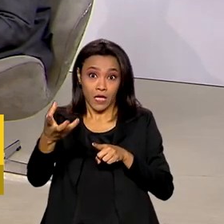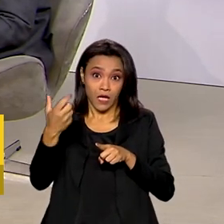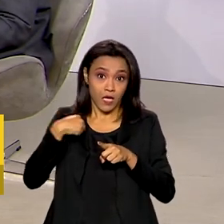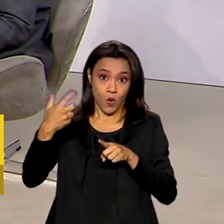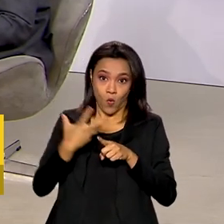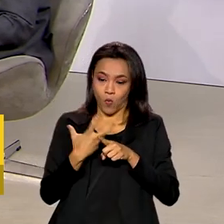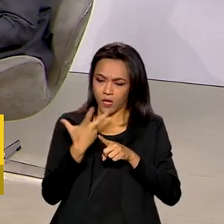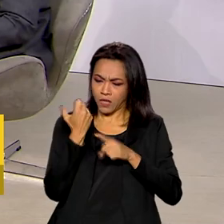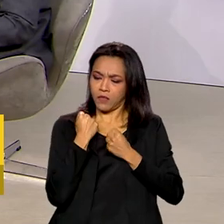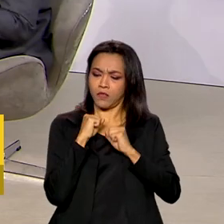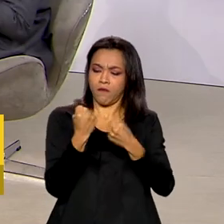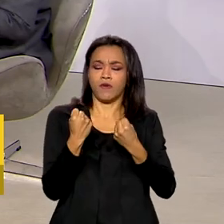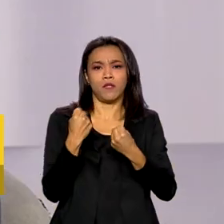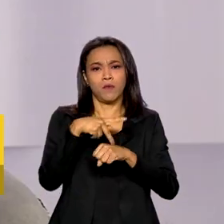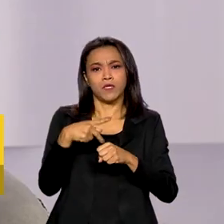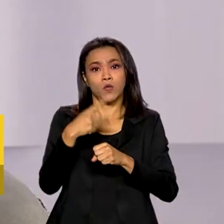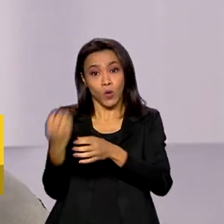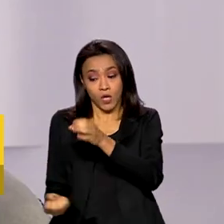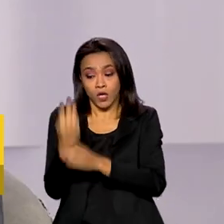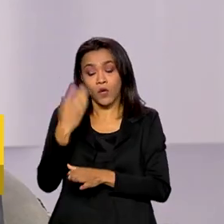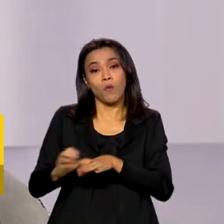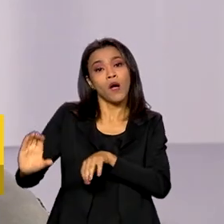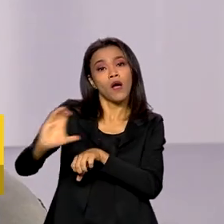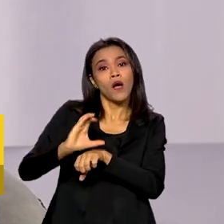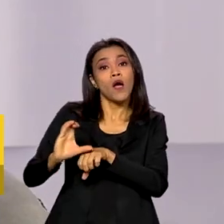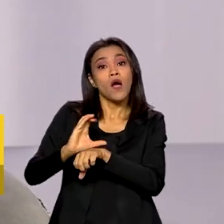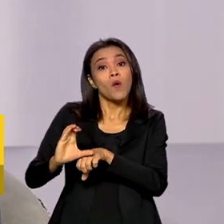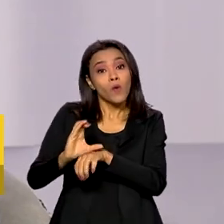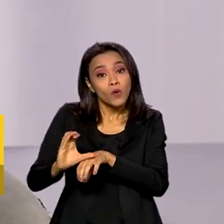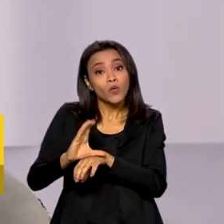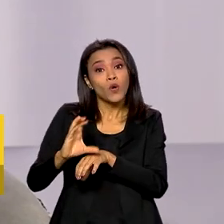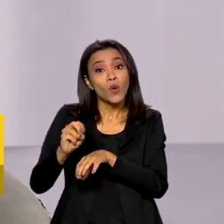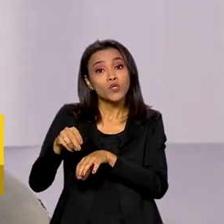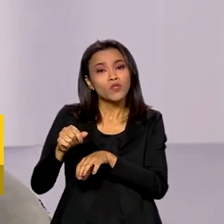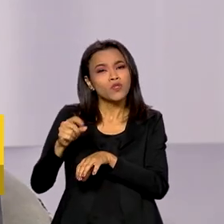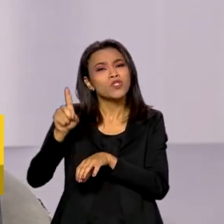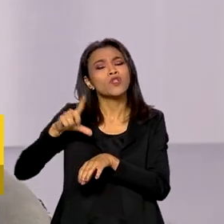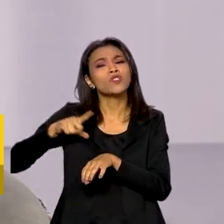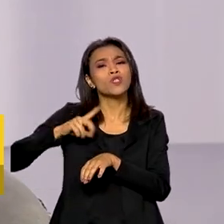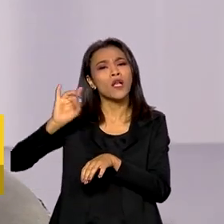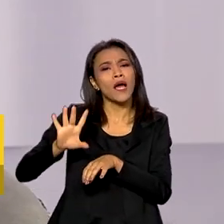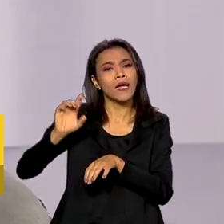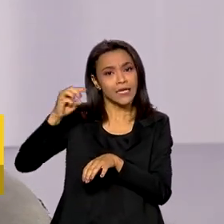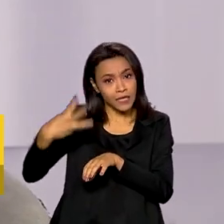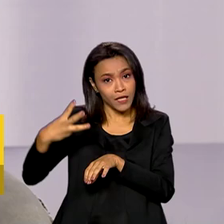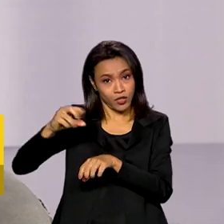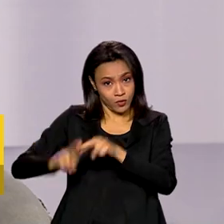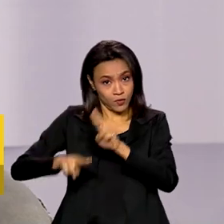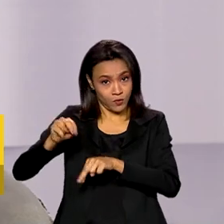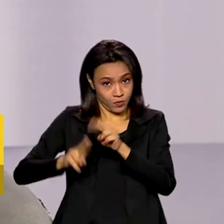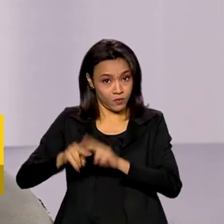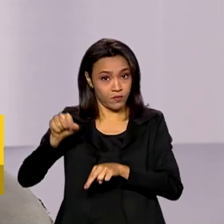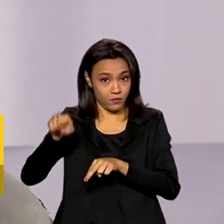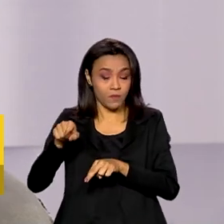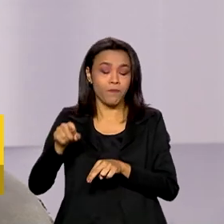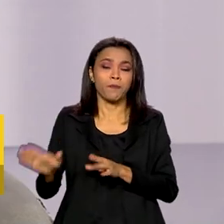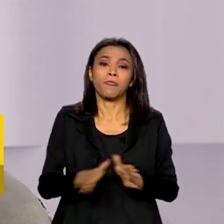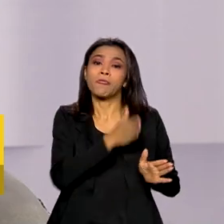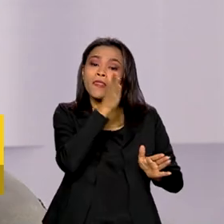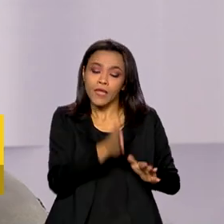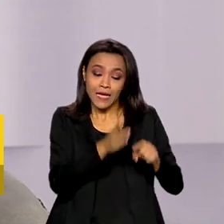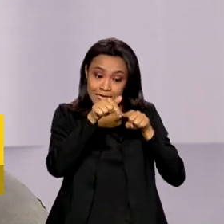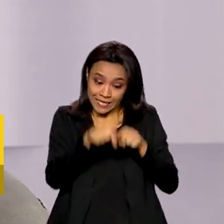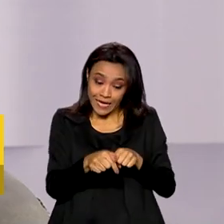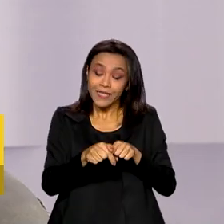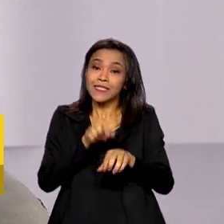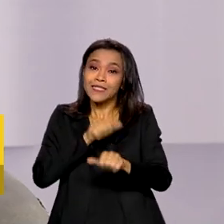Brasil, convocou uma constituinte no Brasil, que só tinha em Portugal, foi em 3 de junho, e aí em 7 de setembro tem o